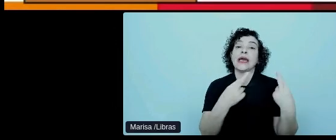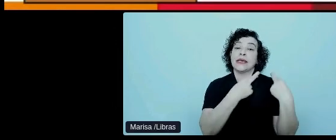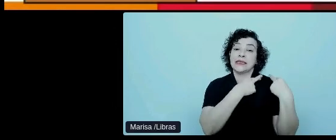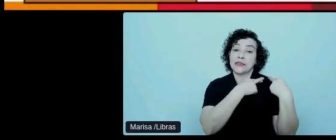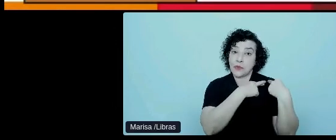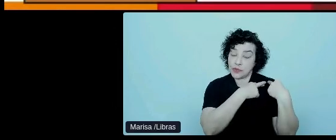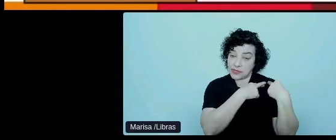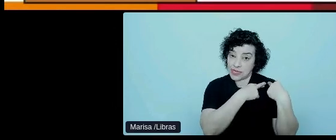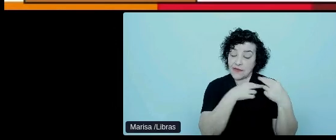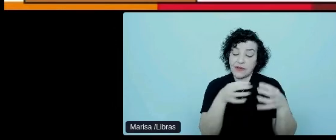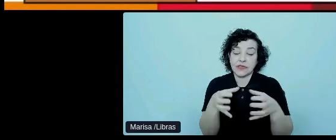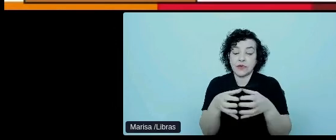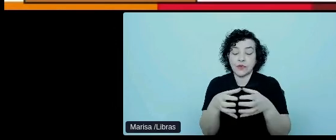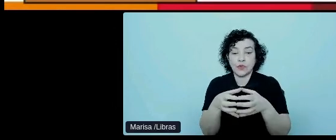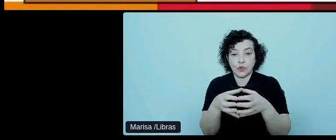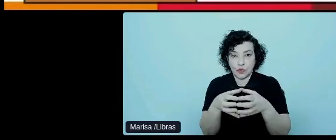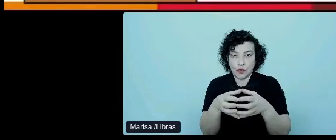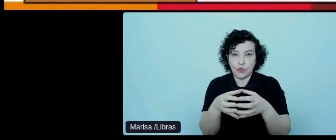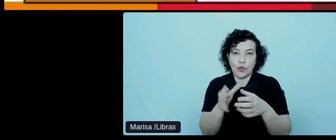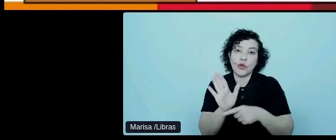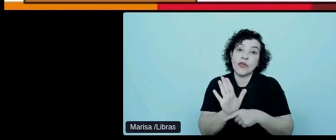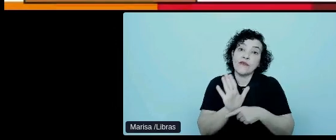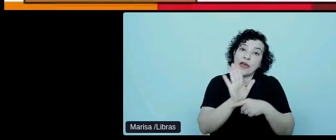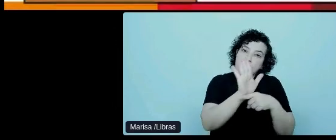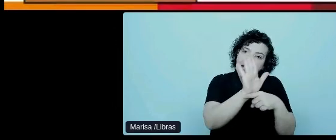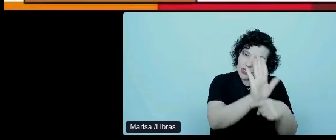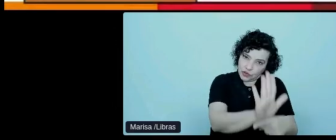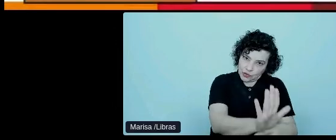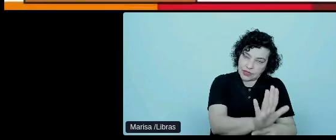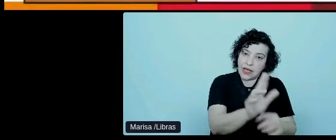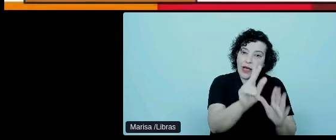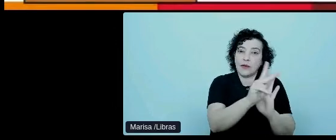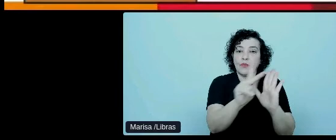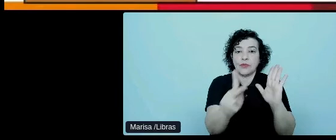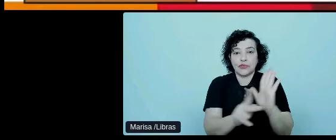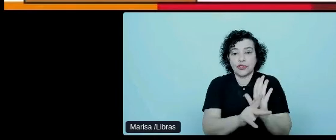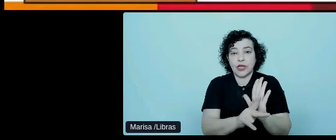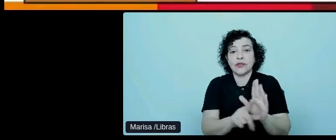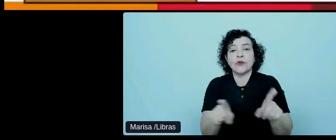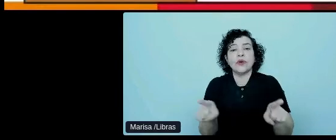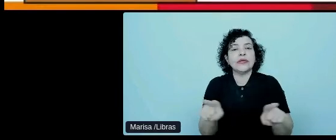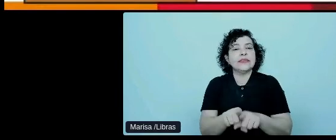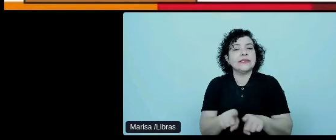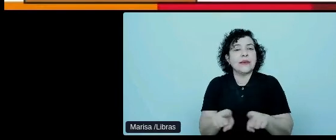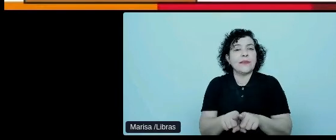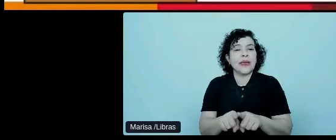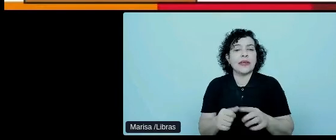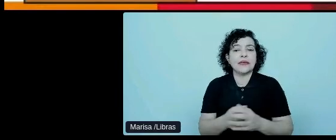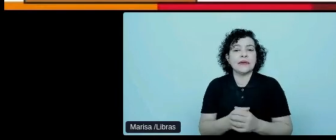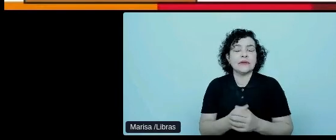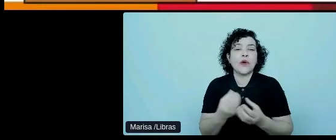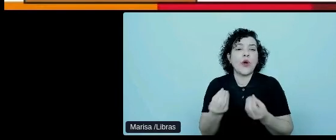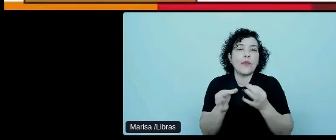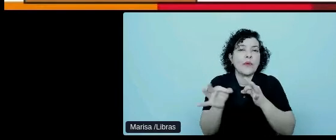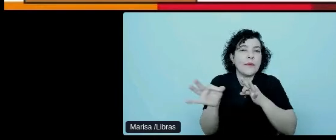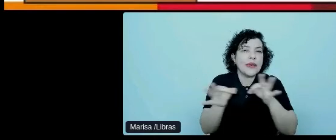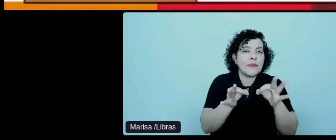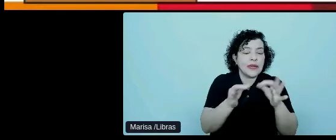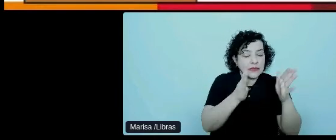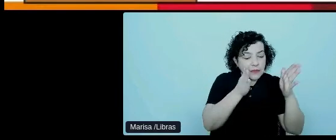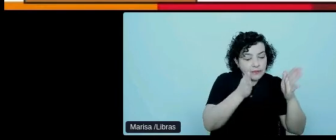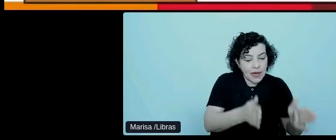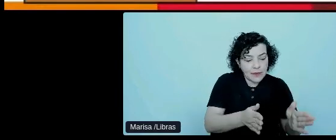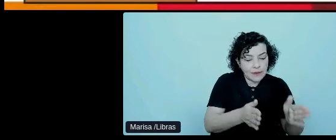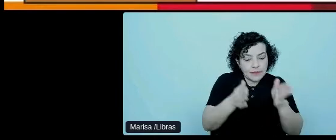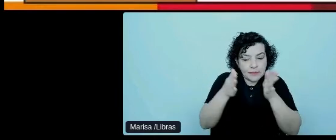responsáveis, quem são os colaboradores que precisam trabalhar naquele projeto e cada cada plano para cada etapa do